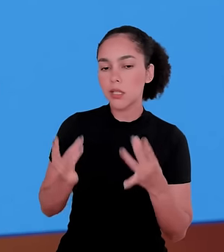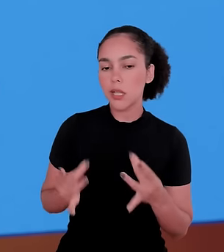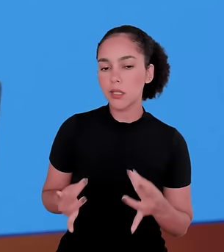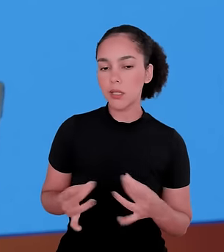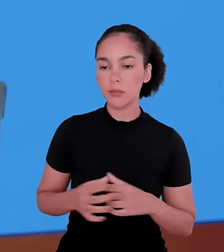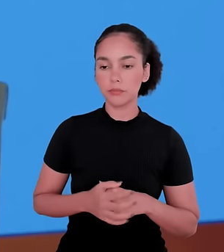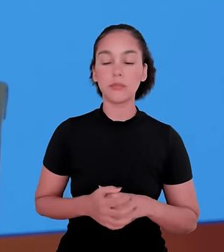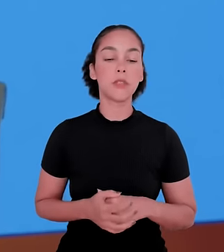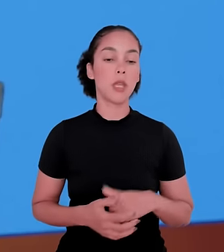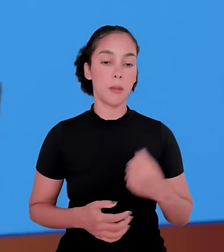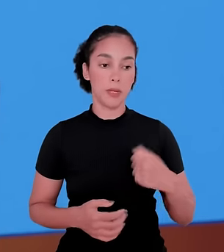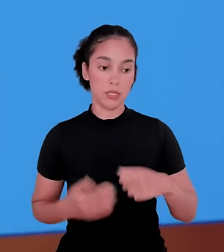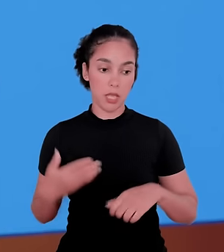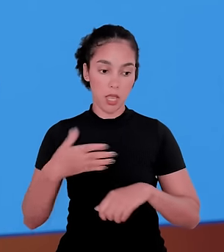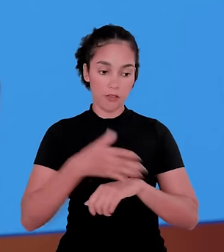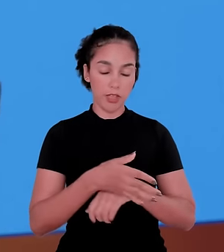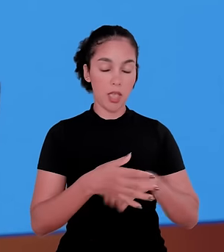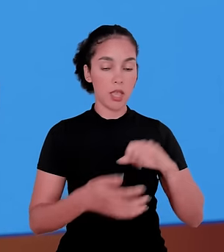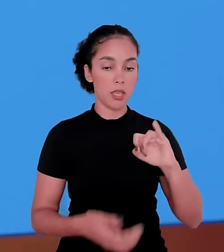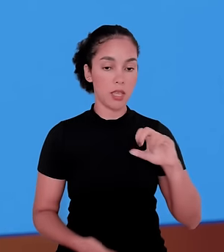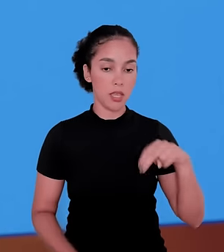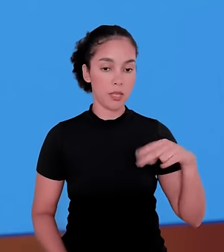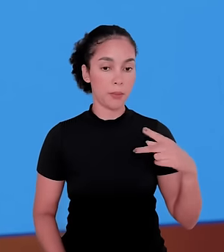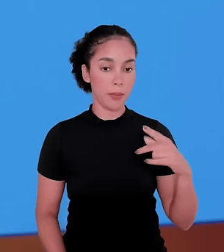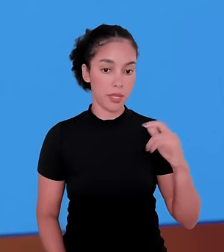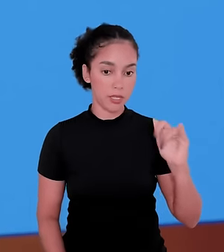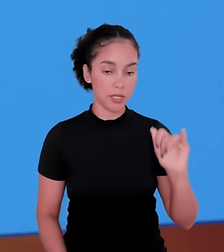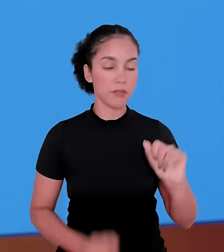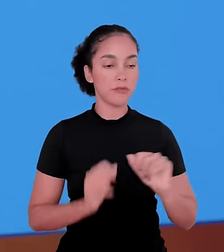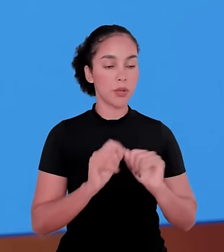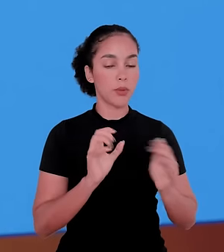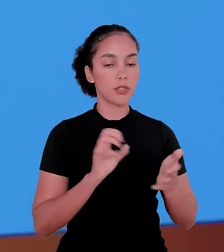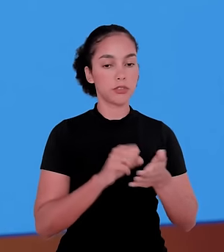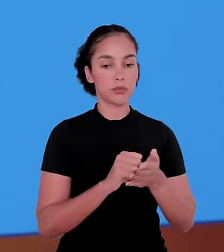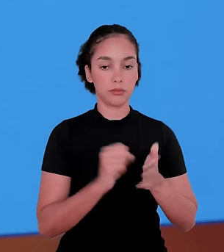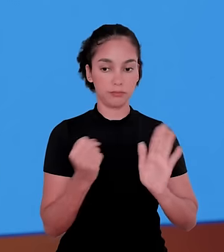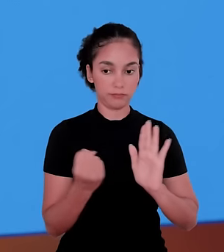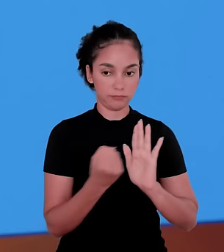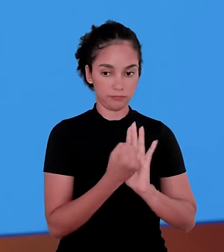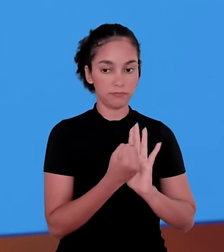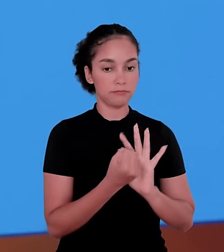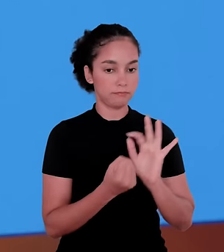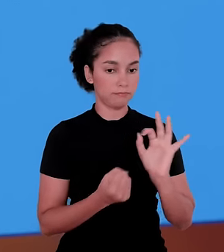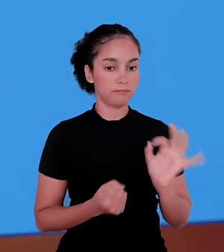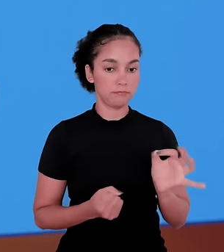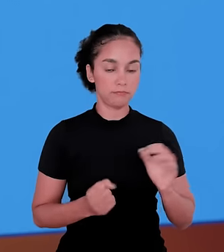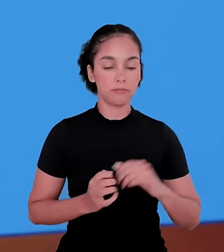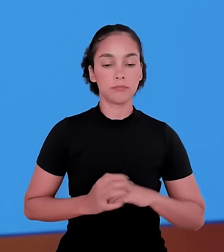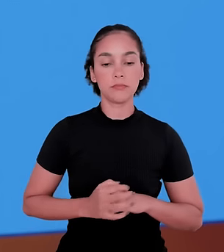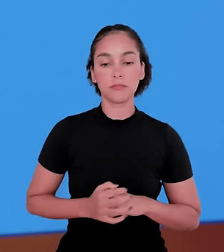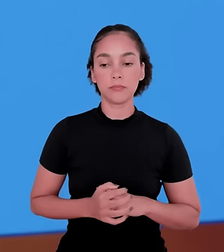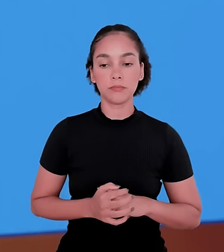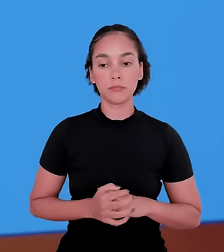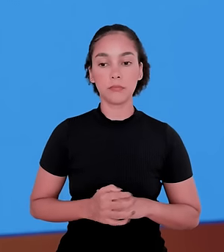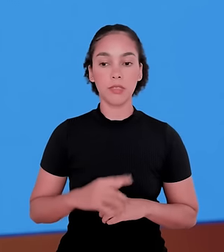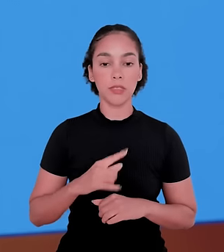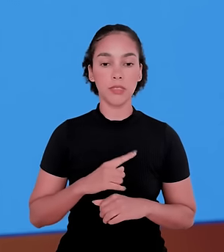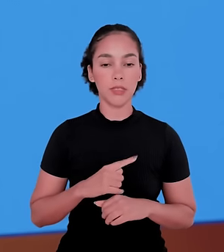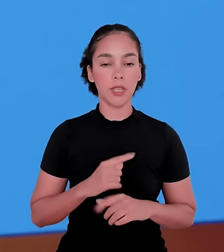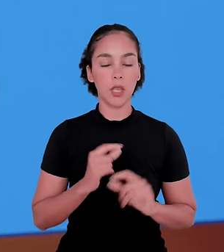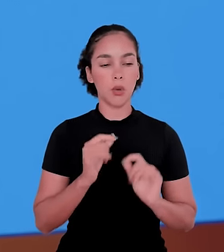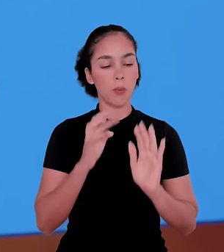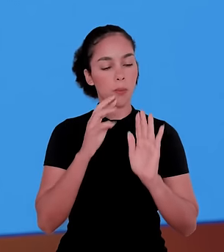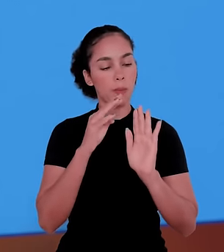INPI que tem que procurar reforçando aqui só o INPI faz o registro da marca tá eh existe um